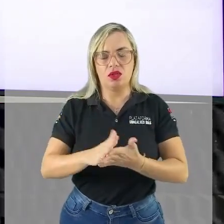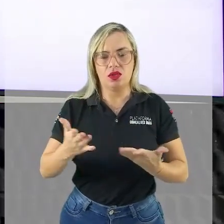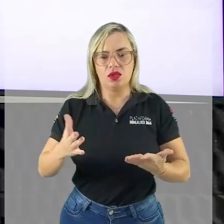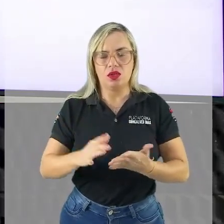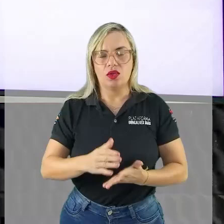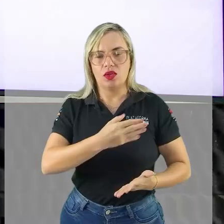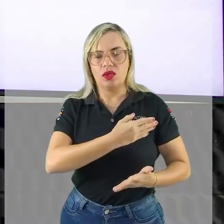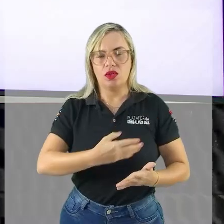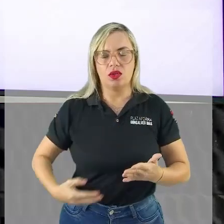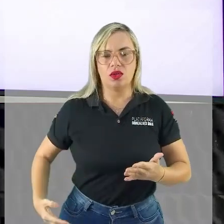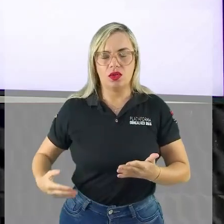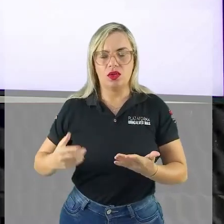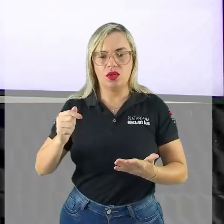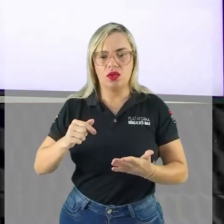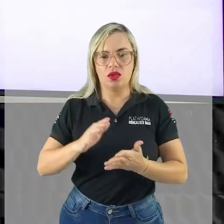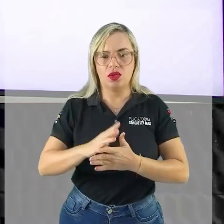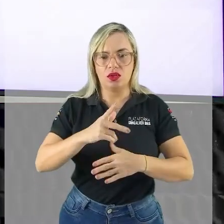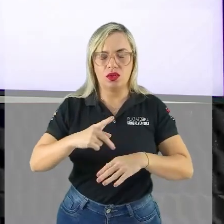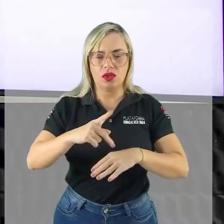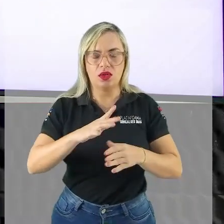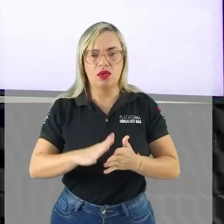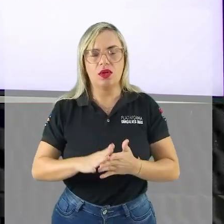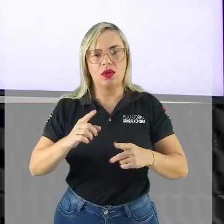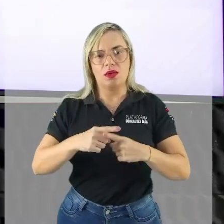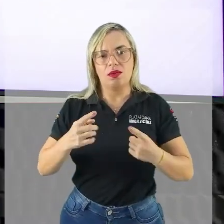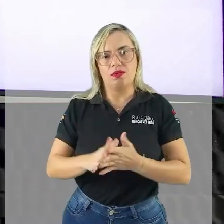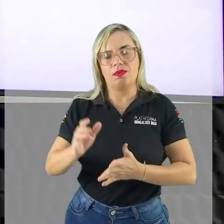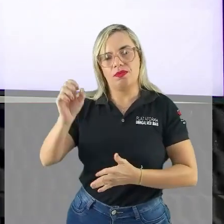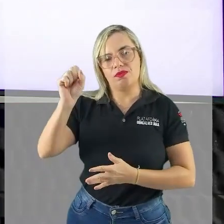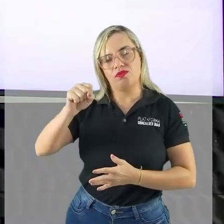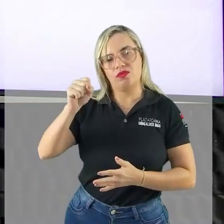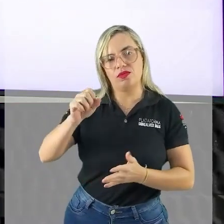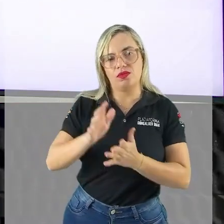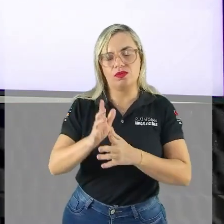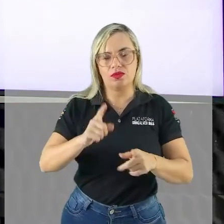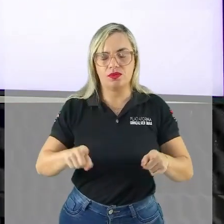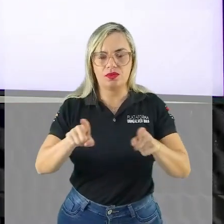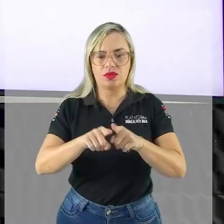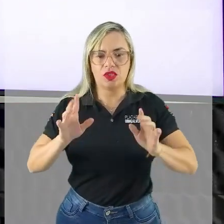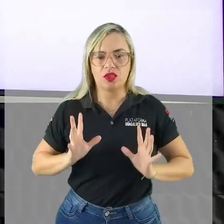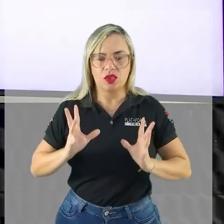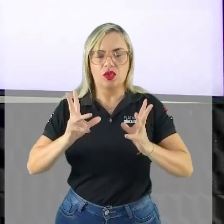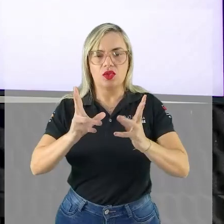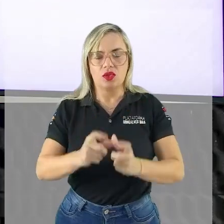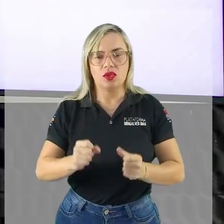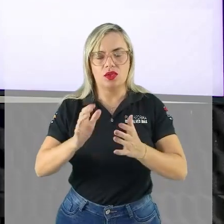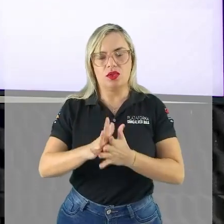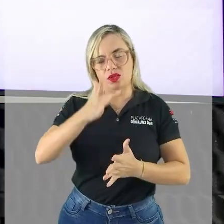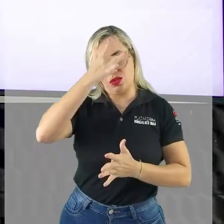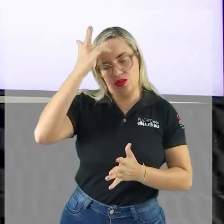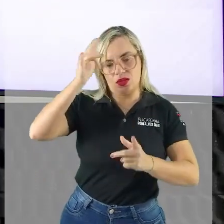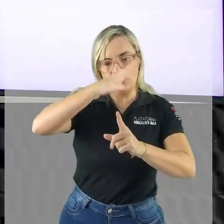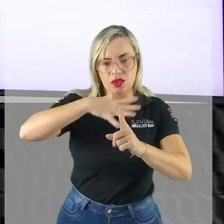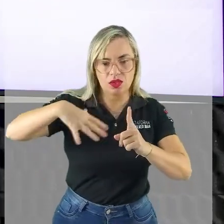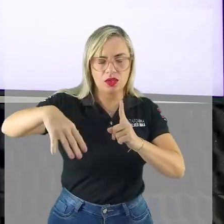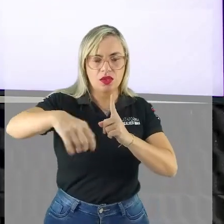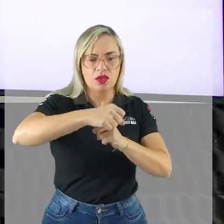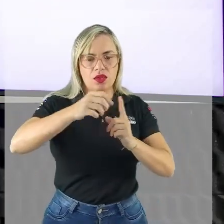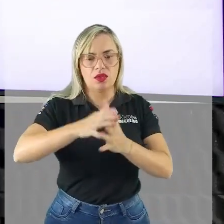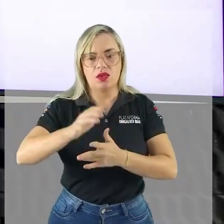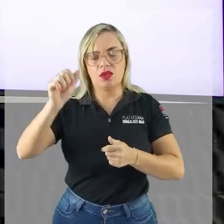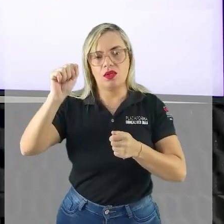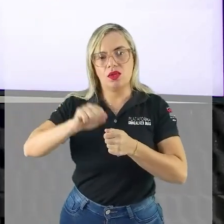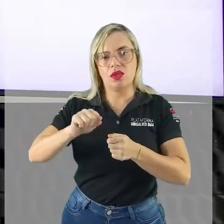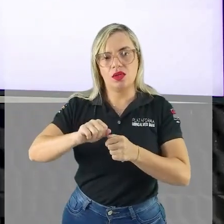Estado, Estado com E maiúsculo, mas sim nas mãos também de todas as pessoas. Isso seja